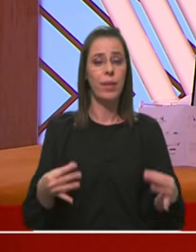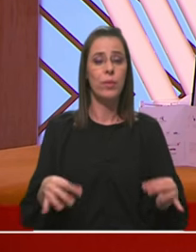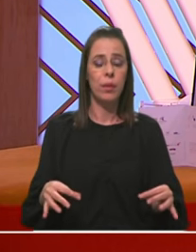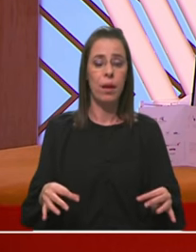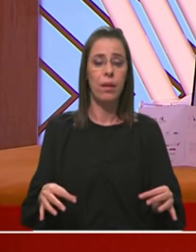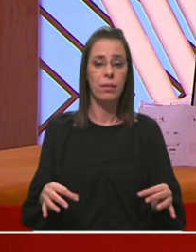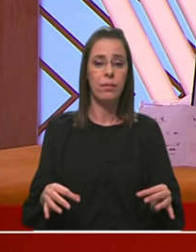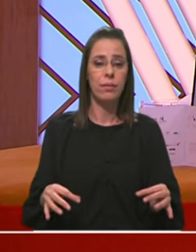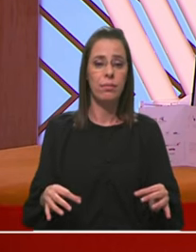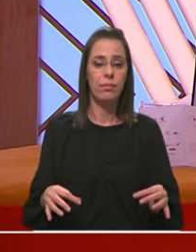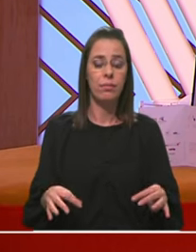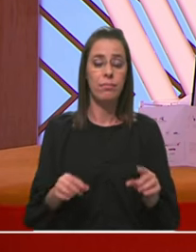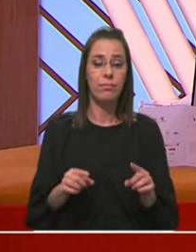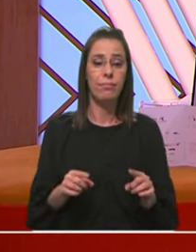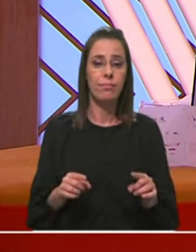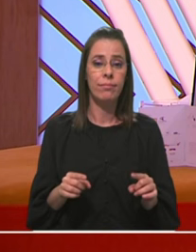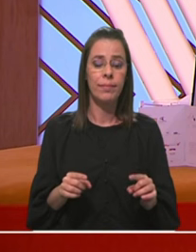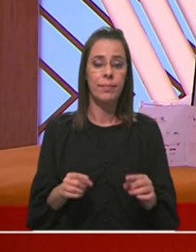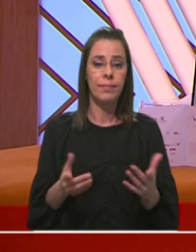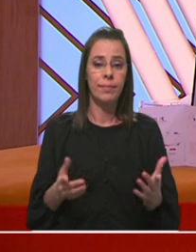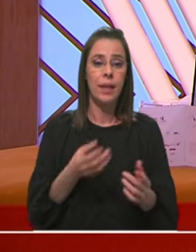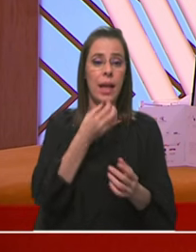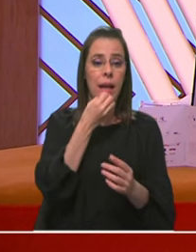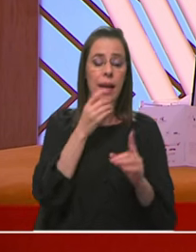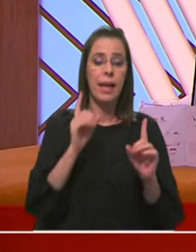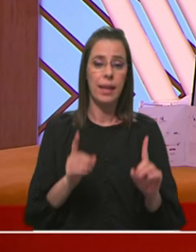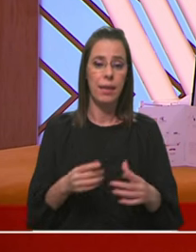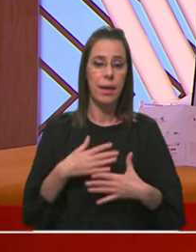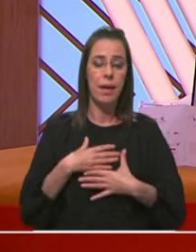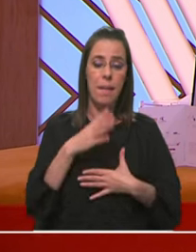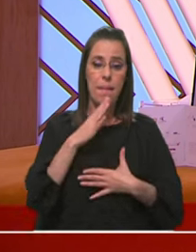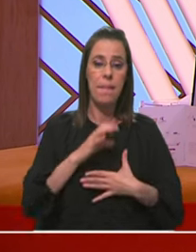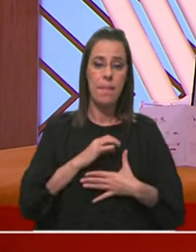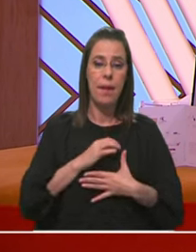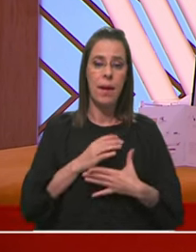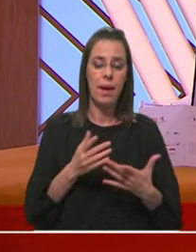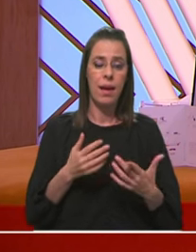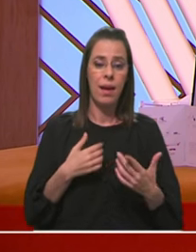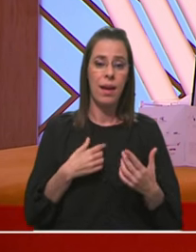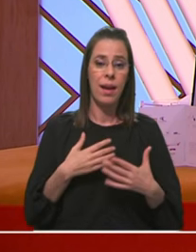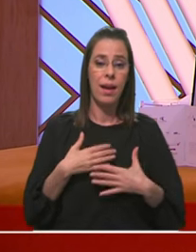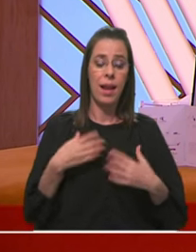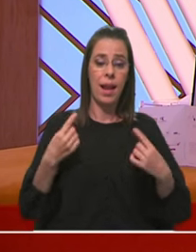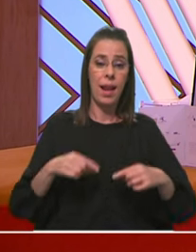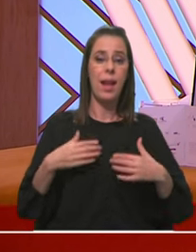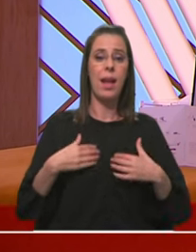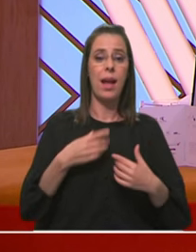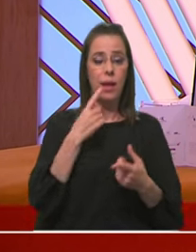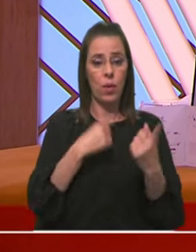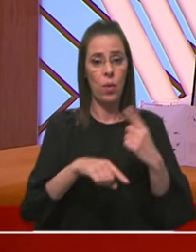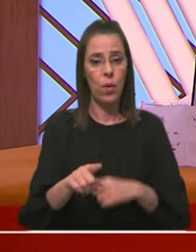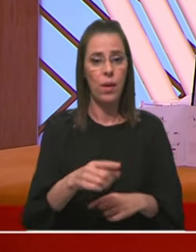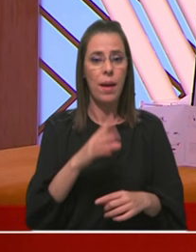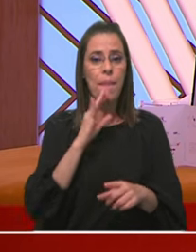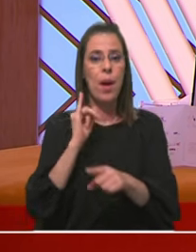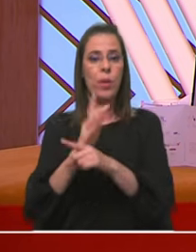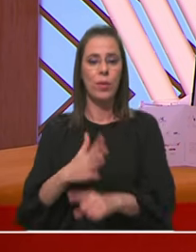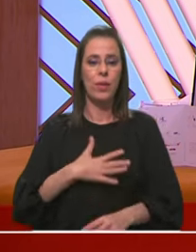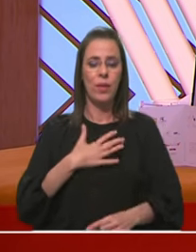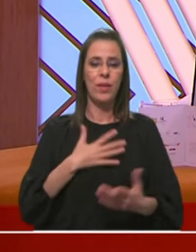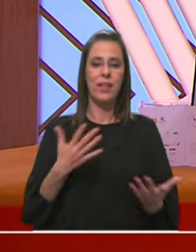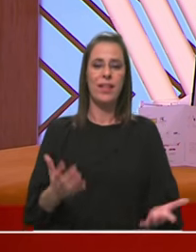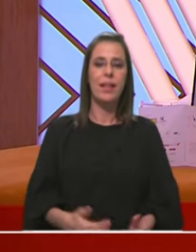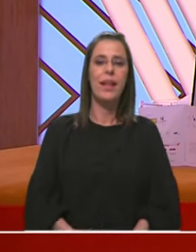e e acho que ainda bem que que a nossa mãe nos tem e ainda bem que eu tenha ela não queria ter outra mãe